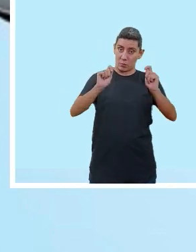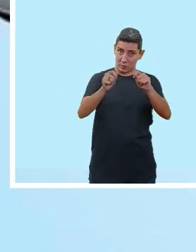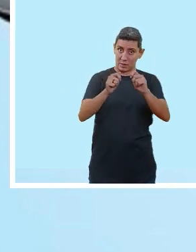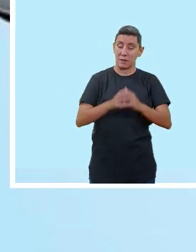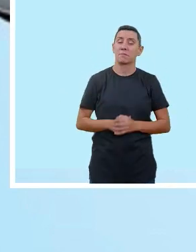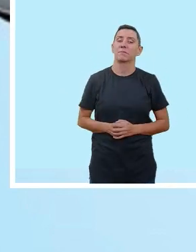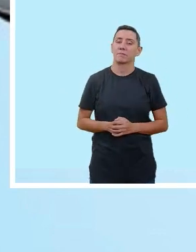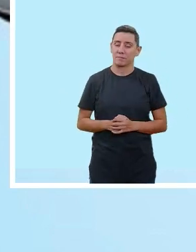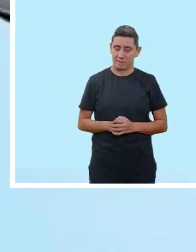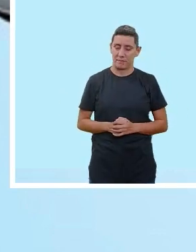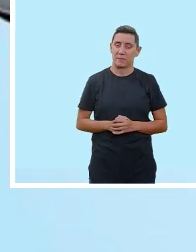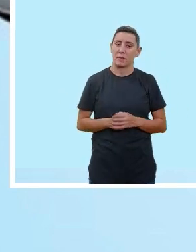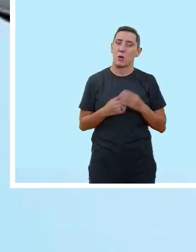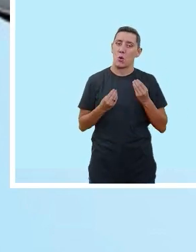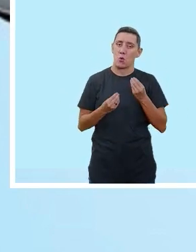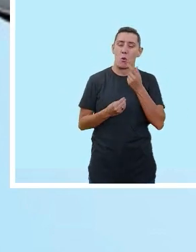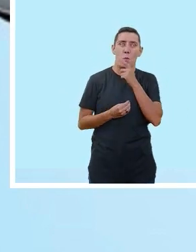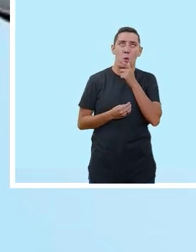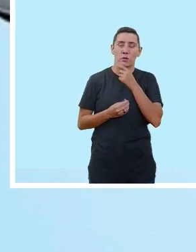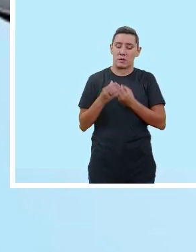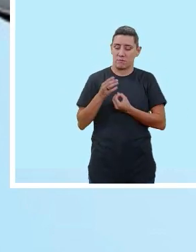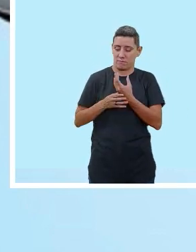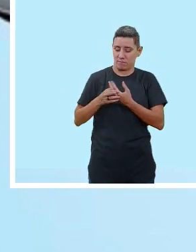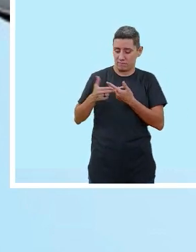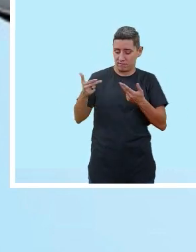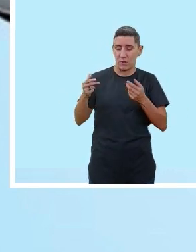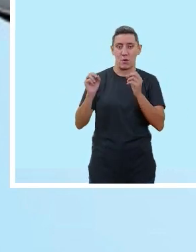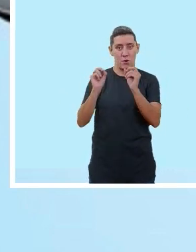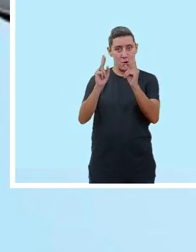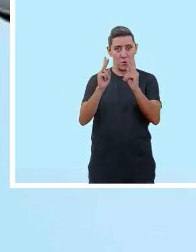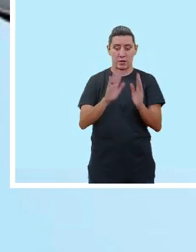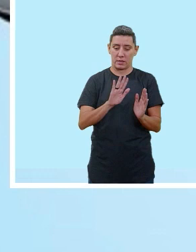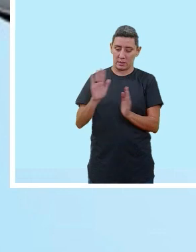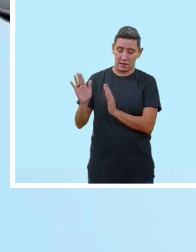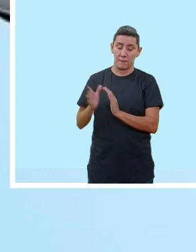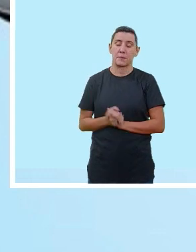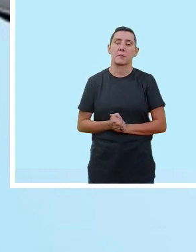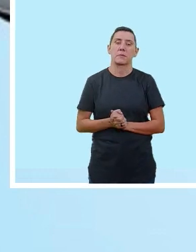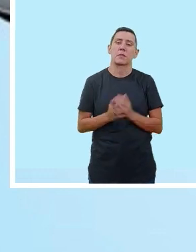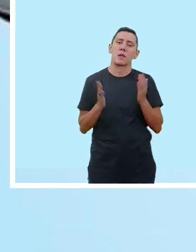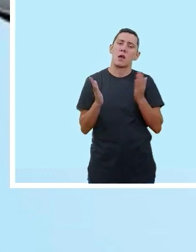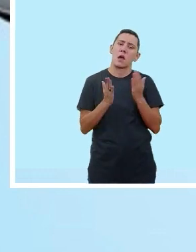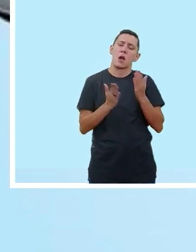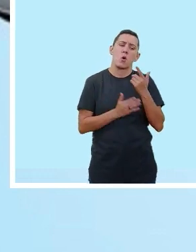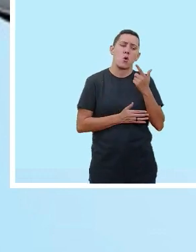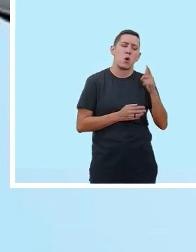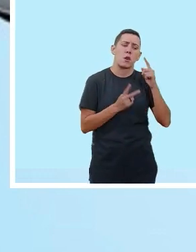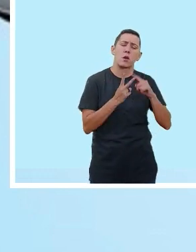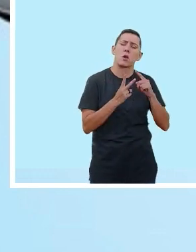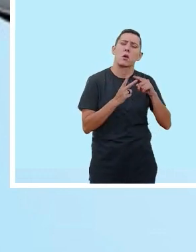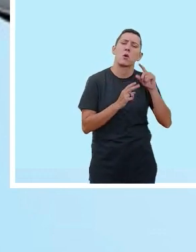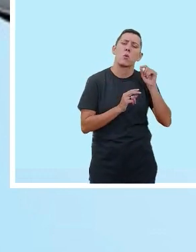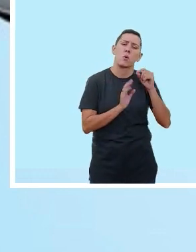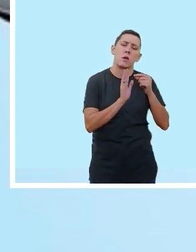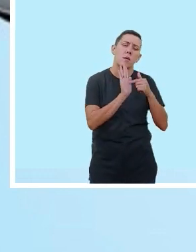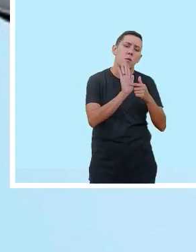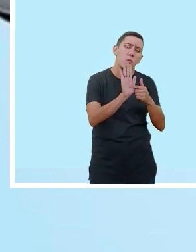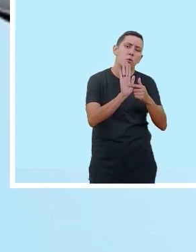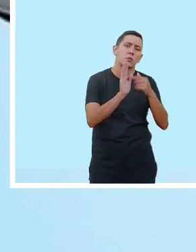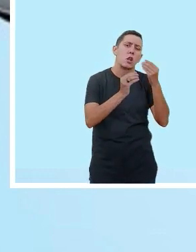tópico, geração de energia. Vamos para os projetos do segundo tópico, que é a redução do consumo de energia. Então